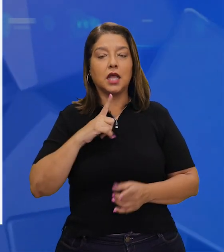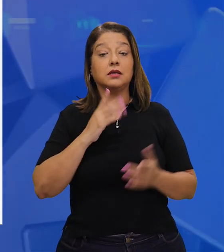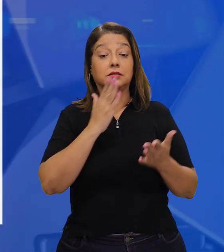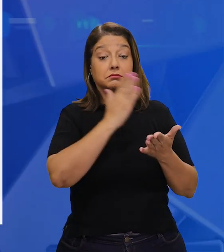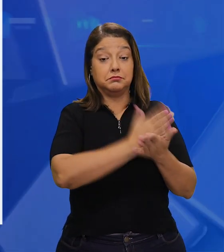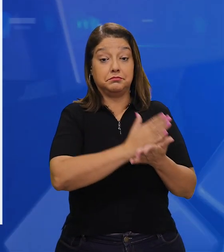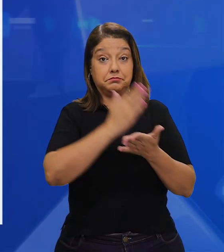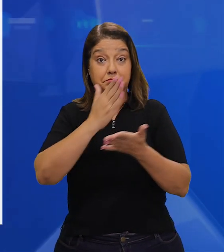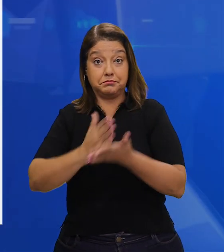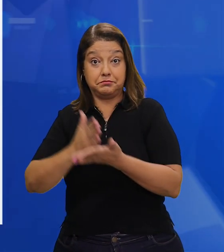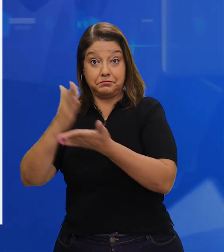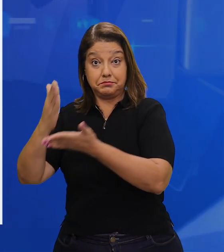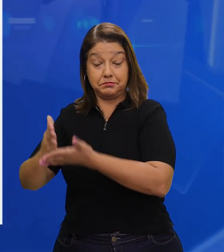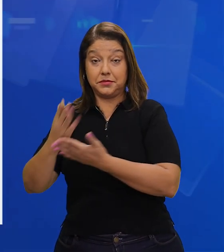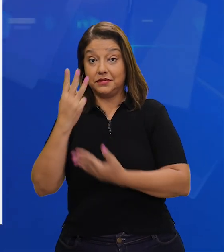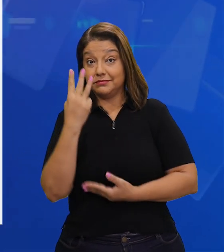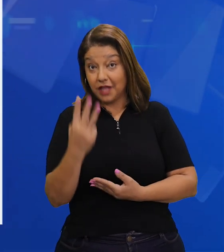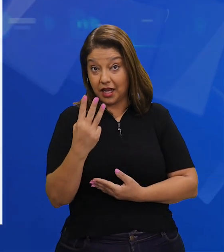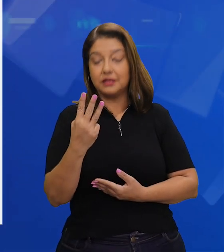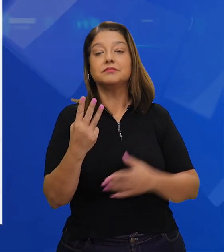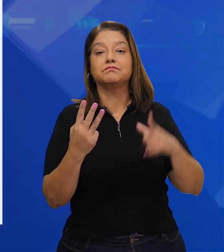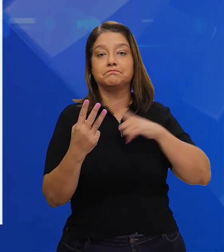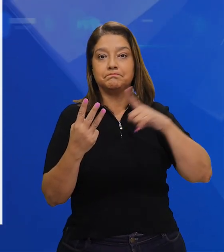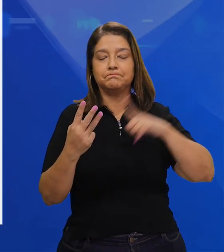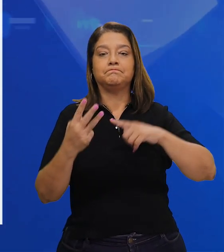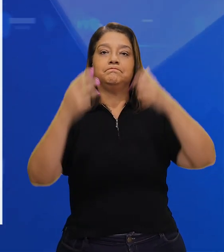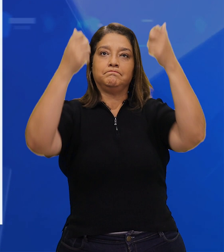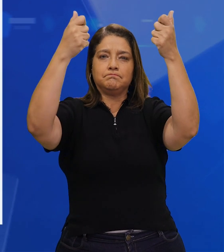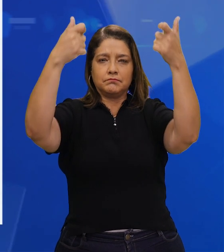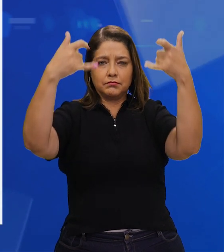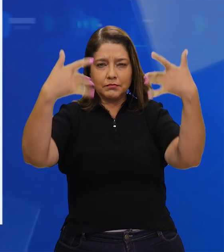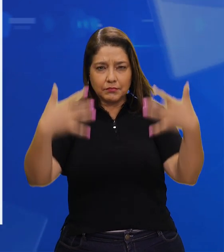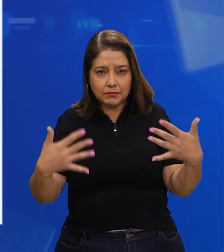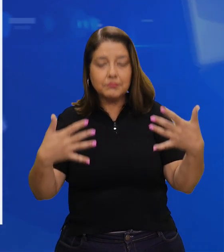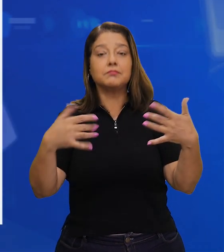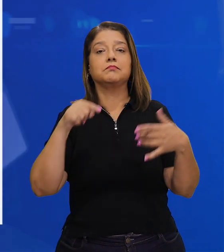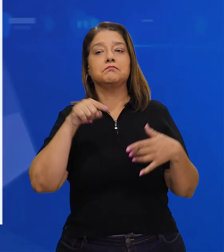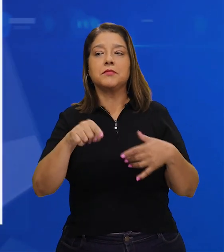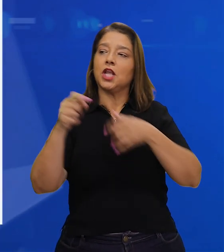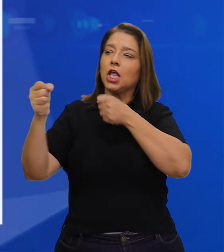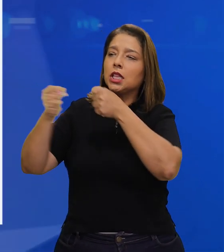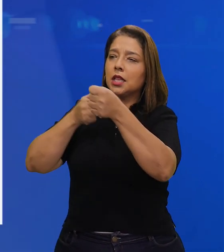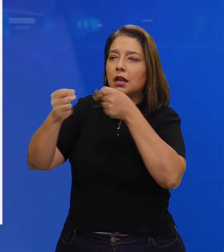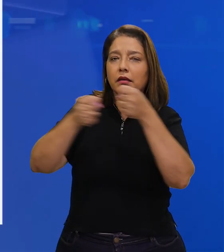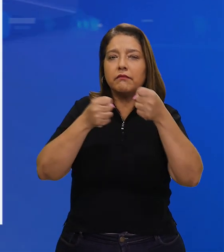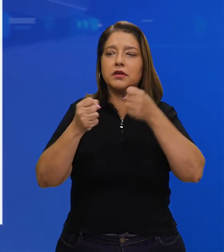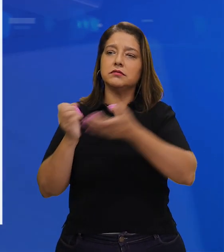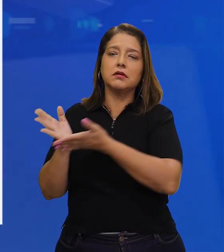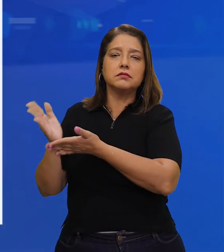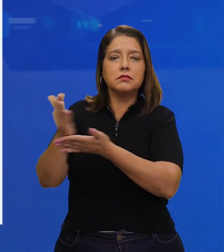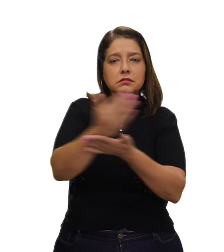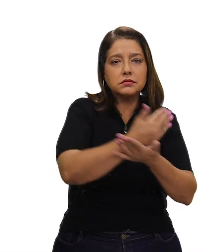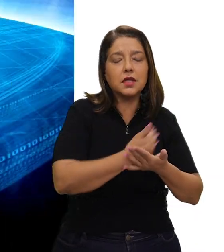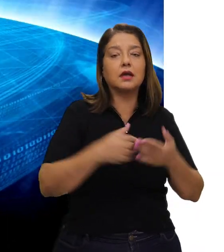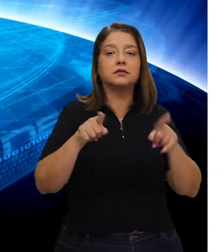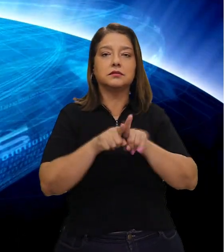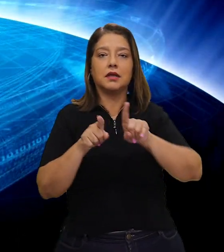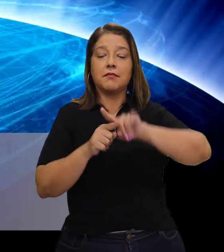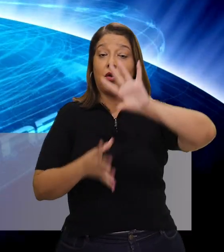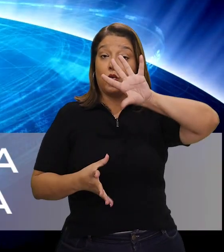3 etapas: desenvolvimento, citações ou entrevistas com dados e, por fim, a